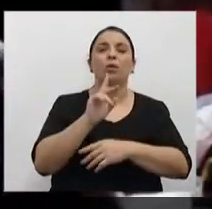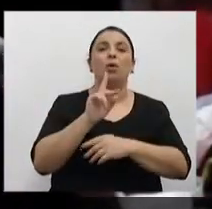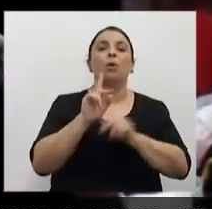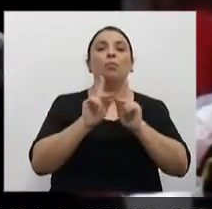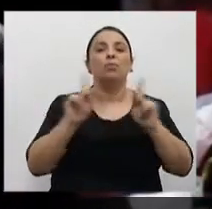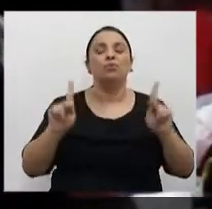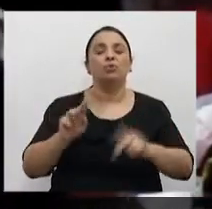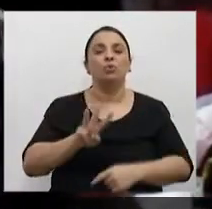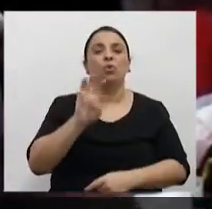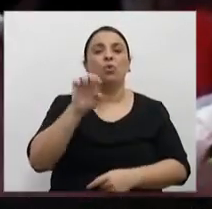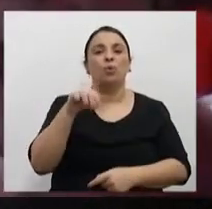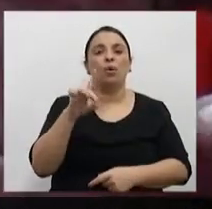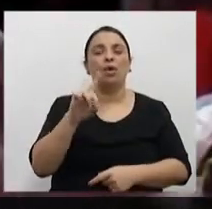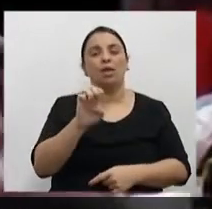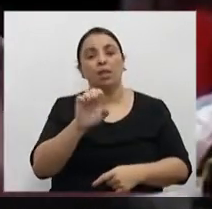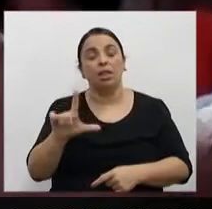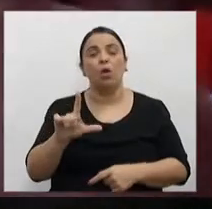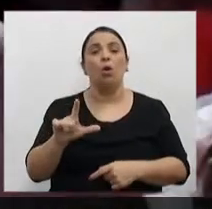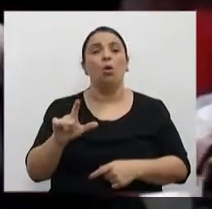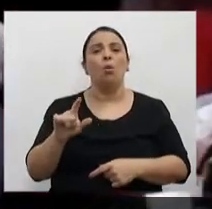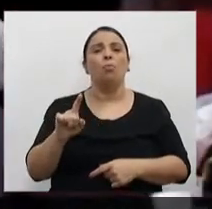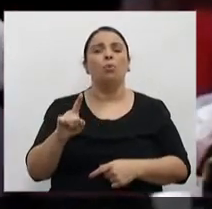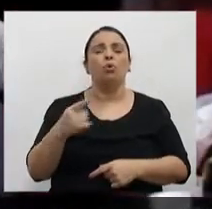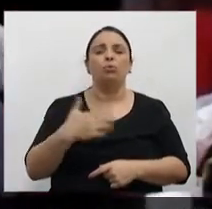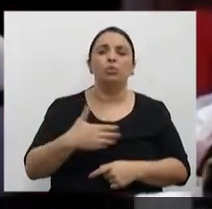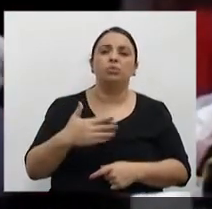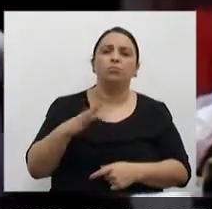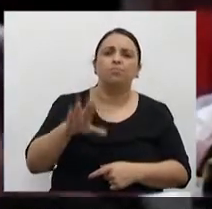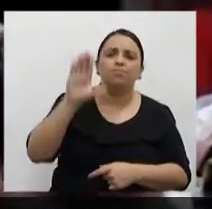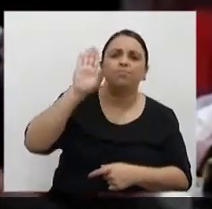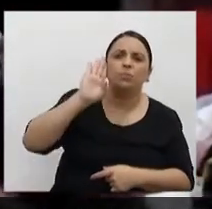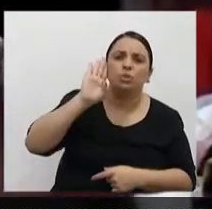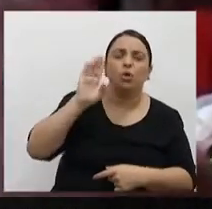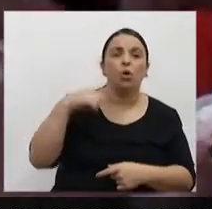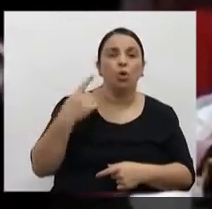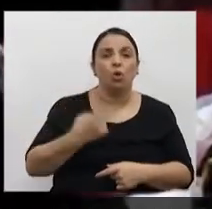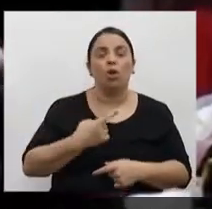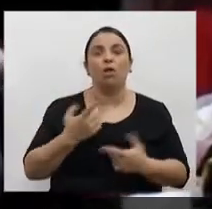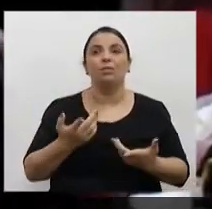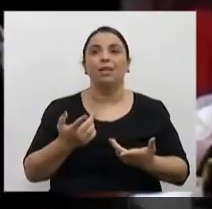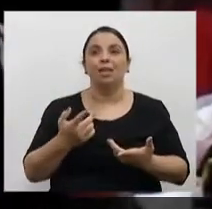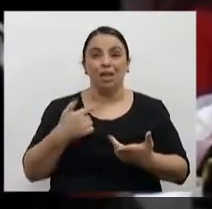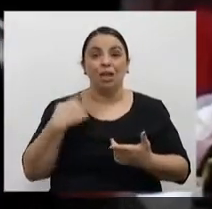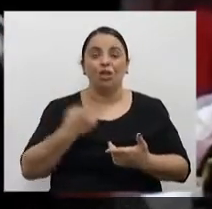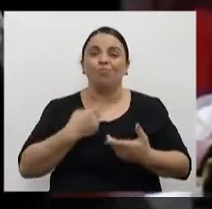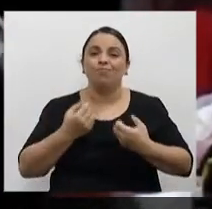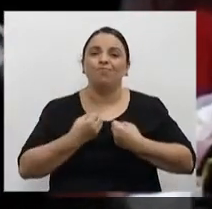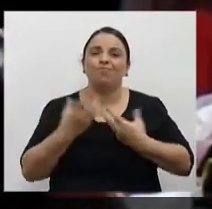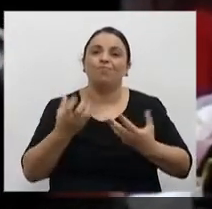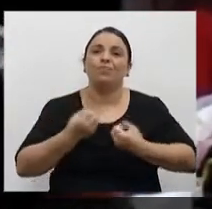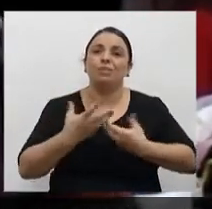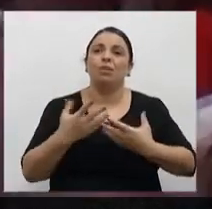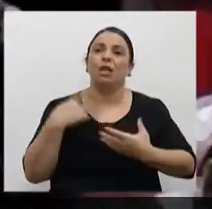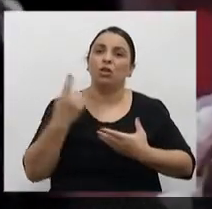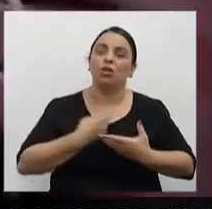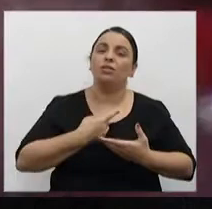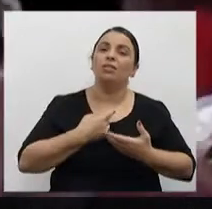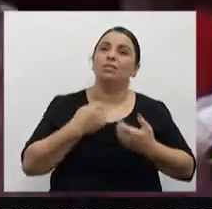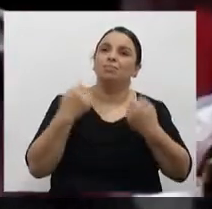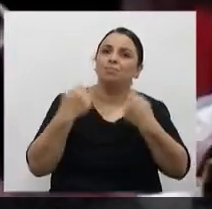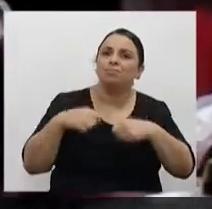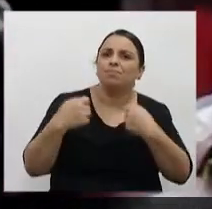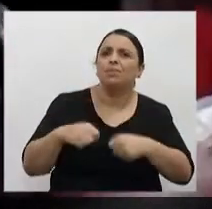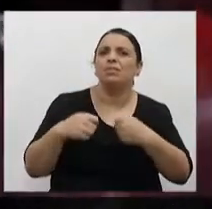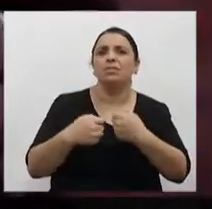né? Que nos deixou falar da nossa real necessidade, que até então os técnicos, eu sempre